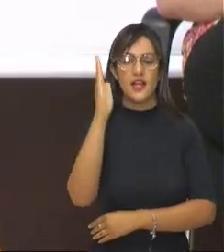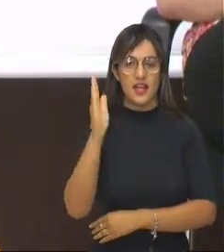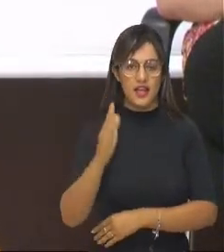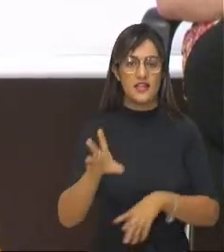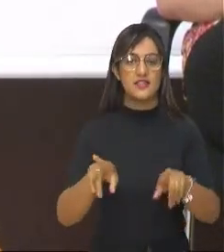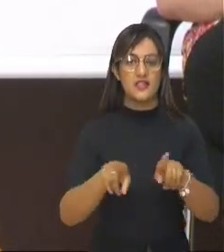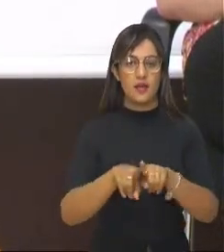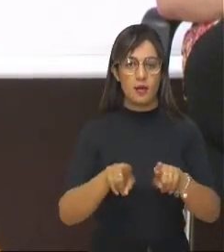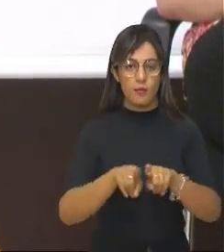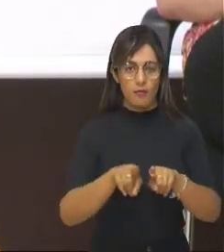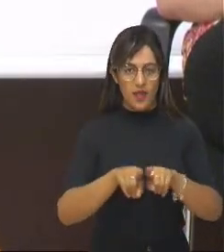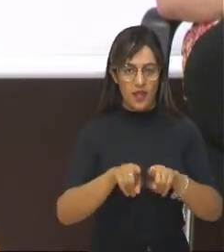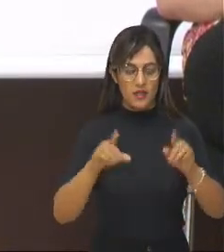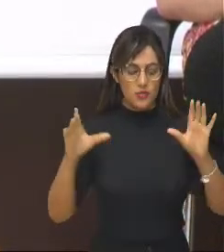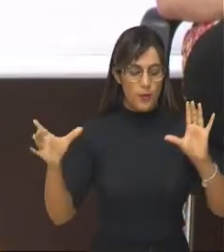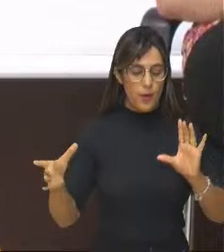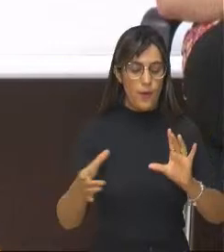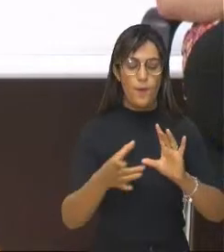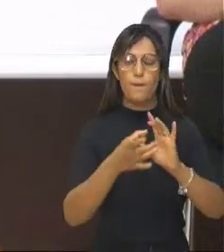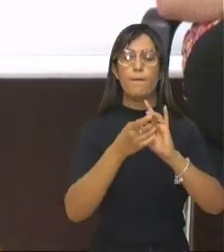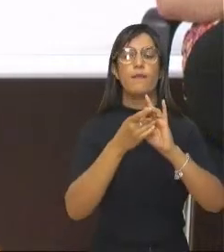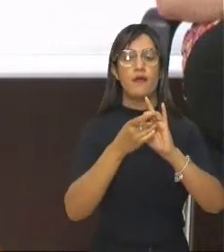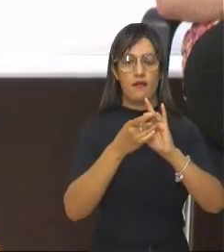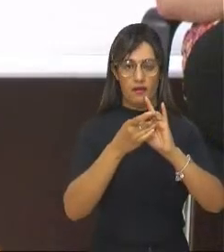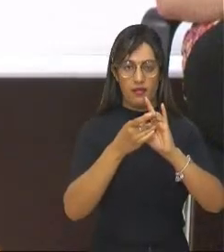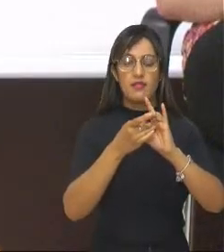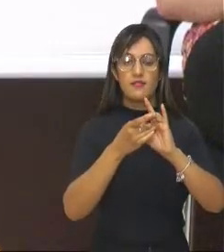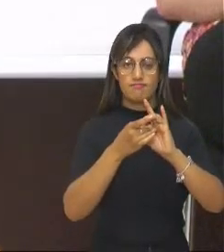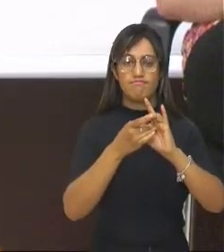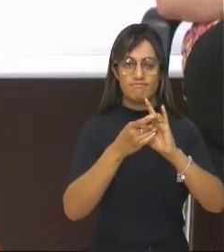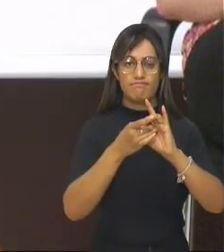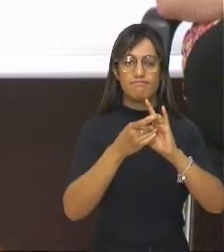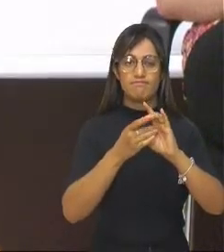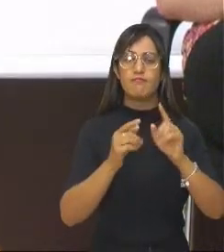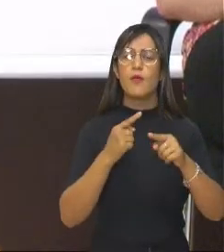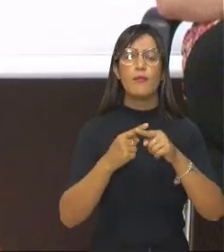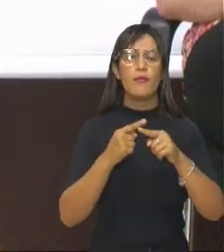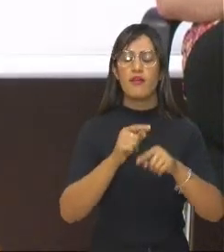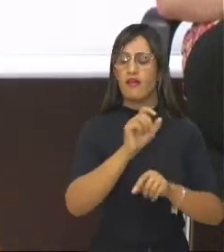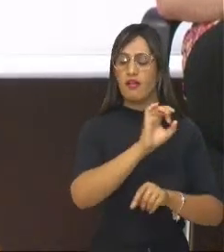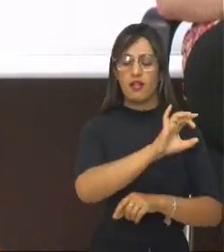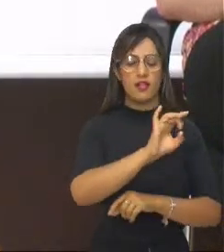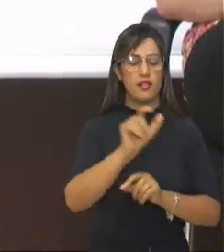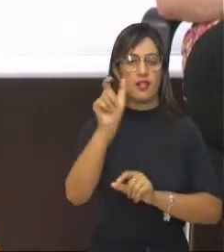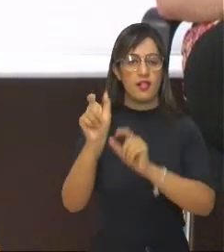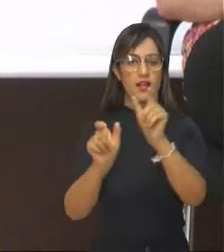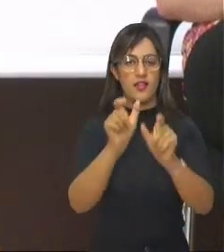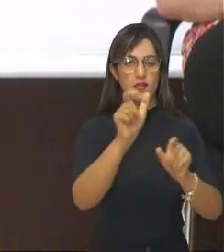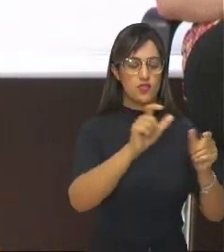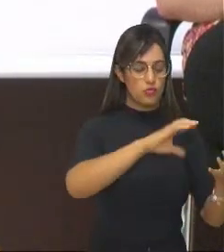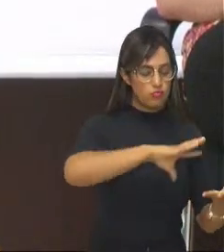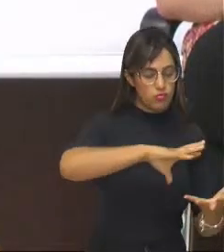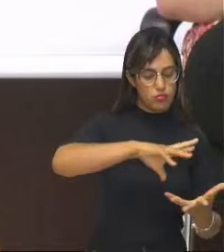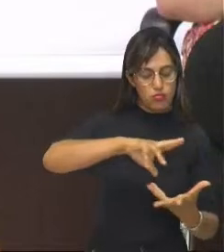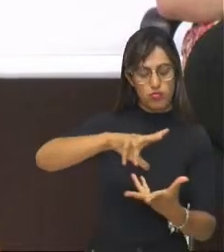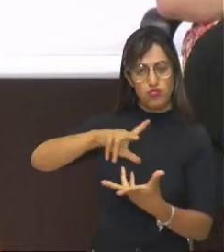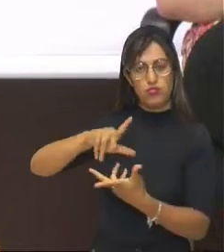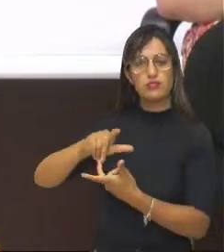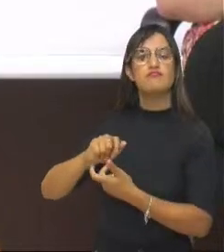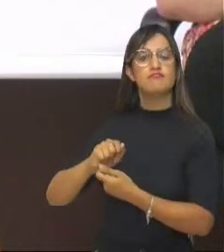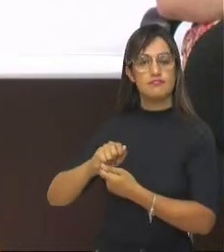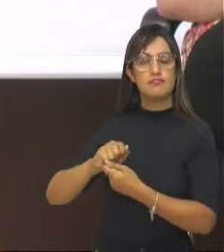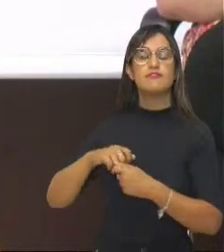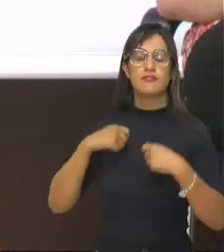na sua mais completa extensão, porque cada um de nós aqui é um universo inteiro. E isso